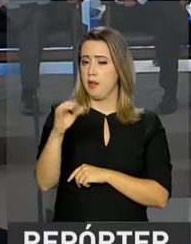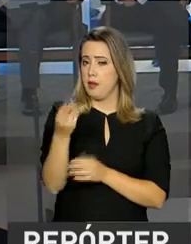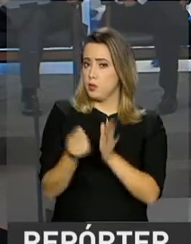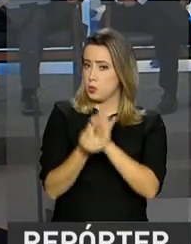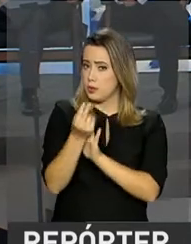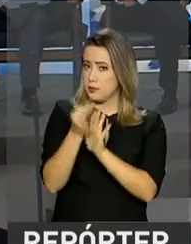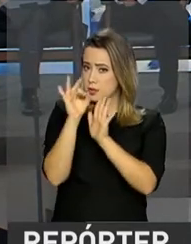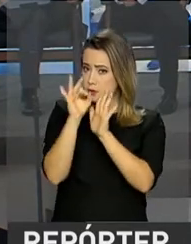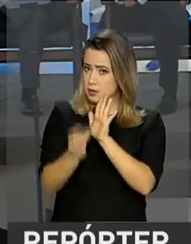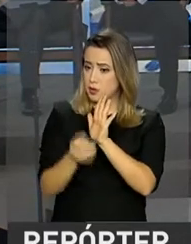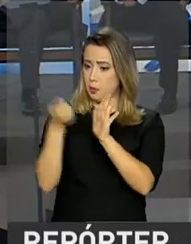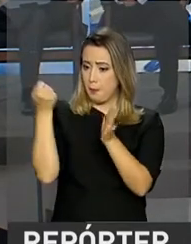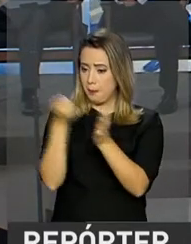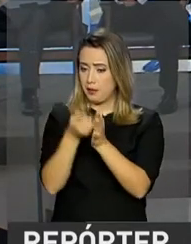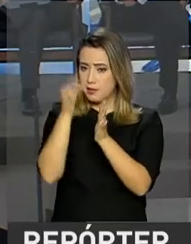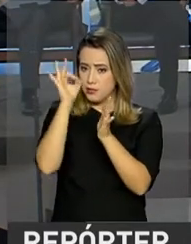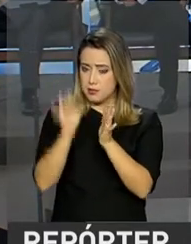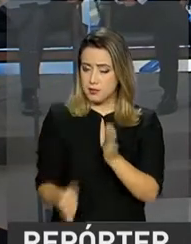garantido.